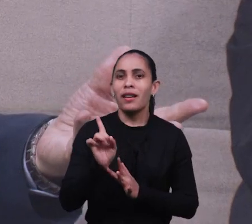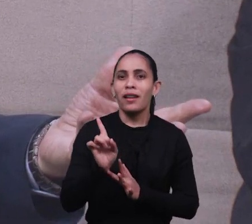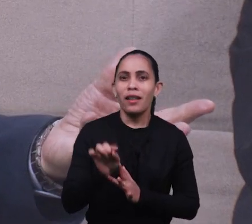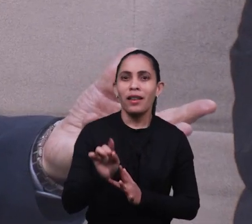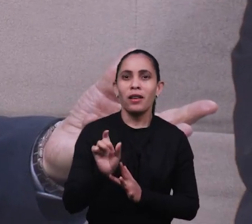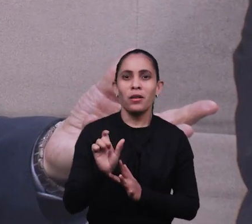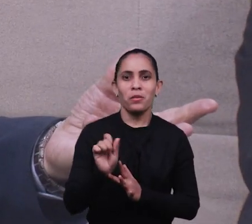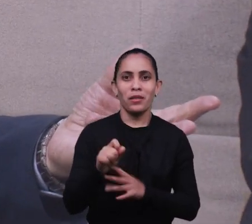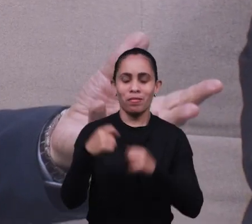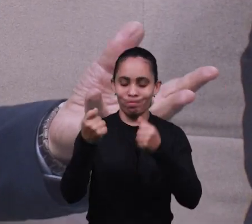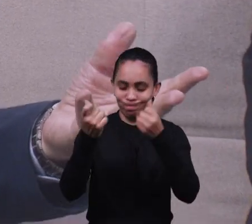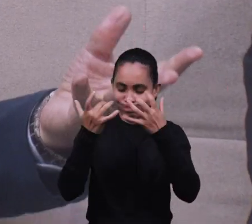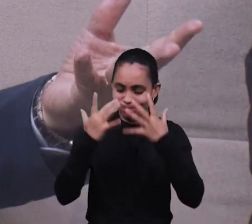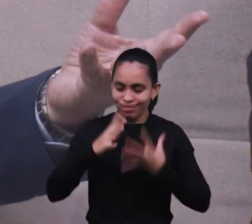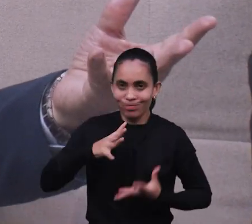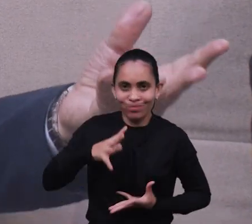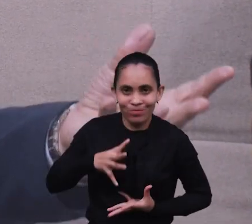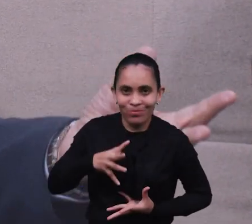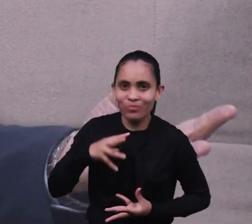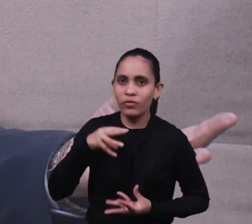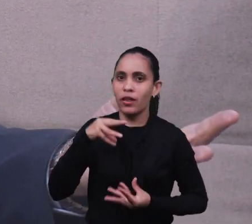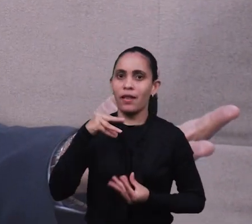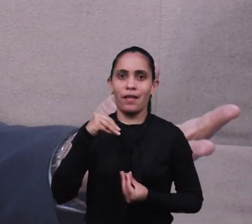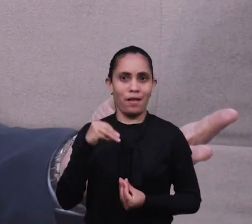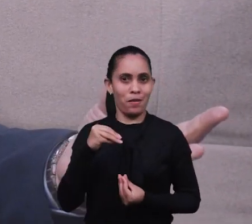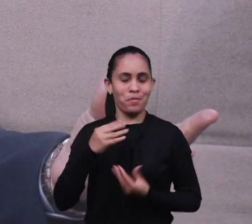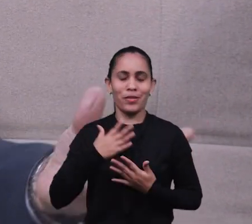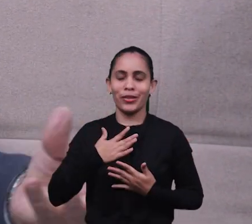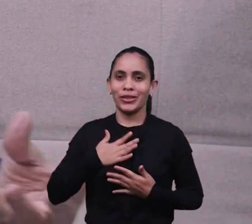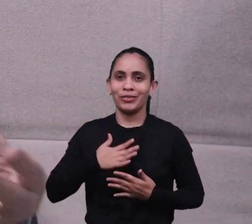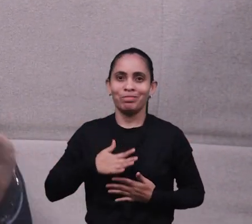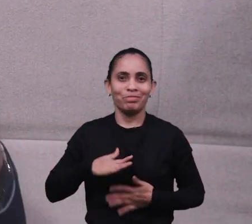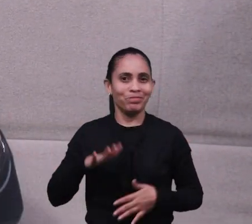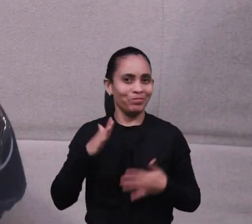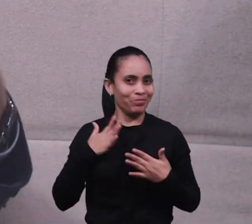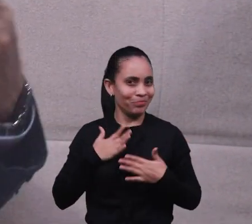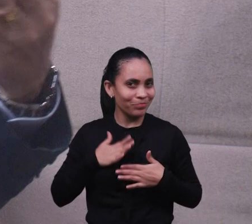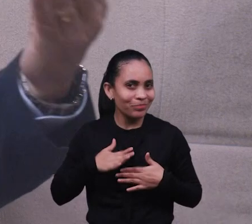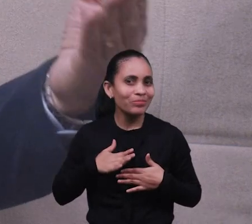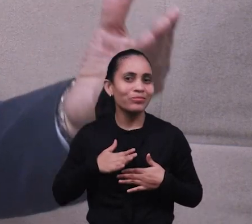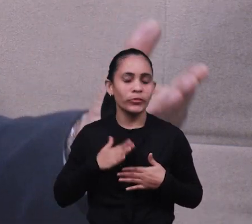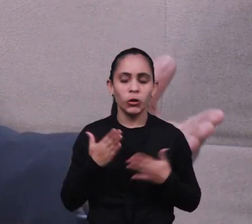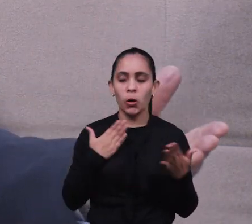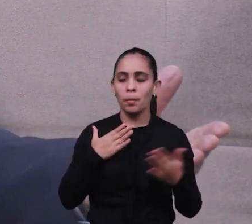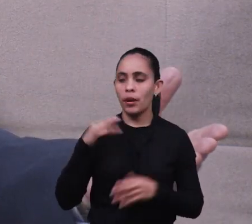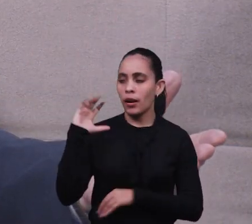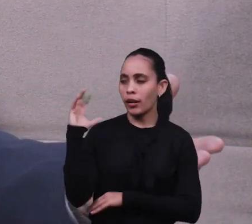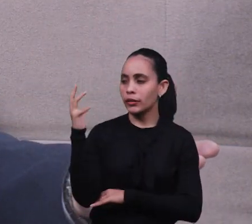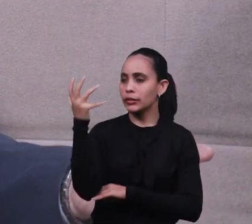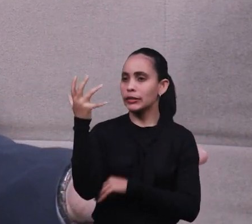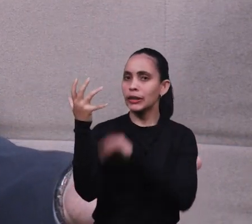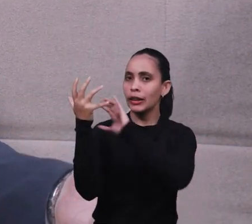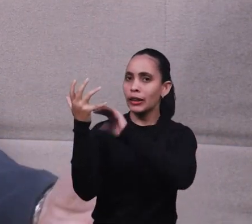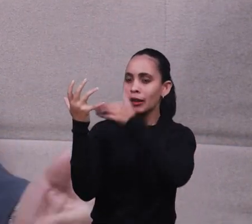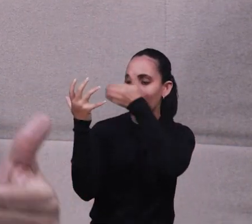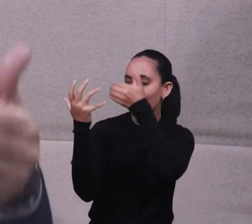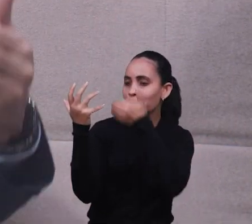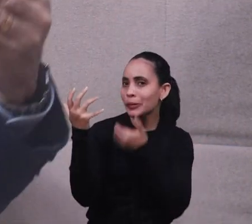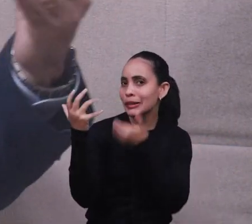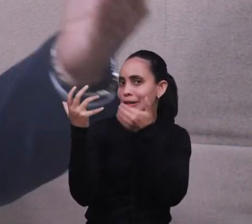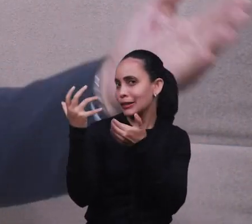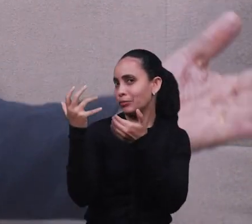alma dela, não é? A maçã. Além de ser alimento para a alma, Jesus